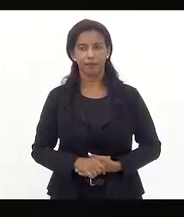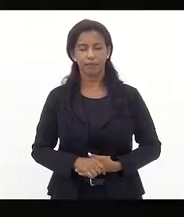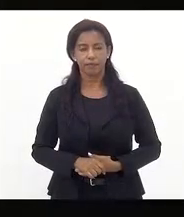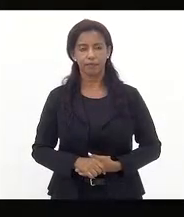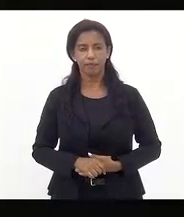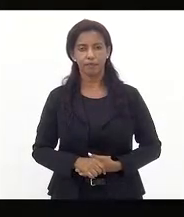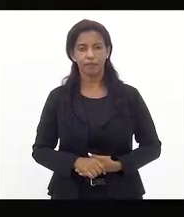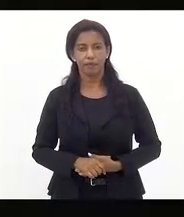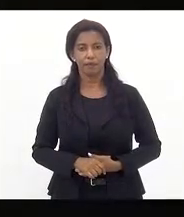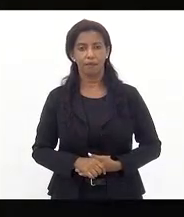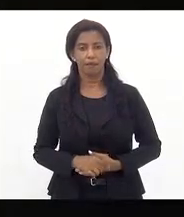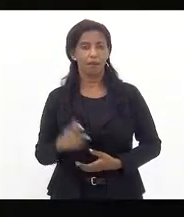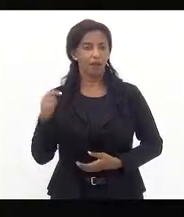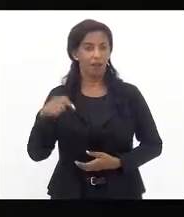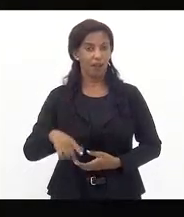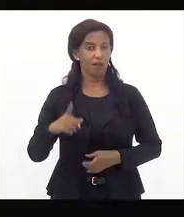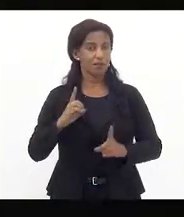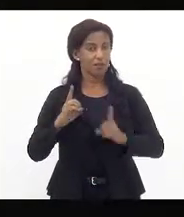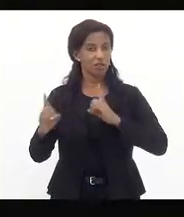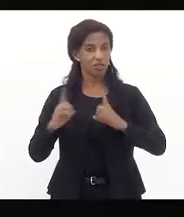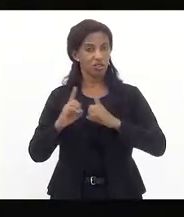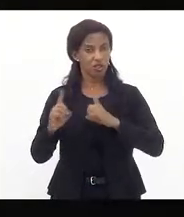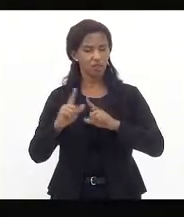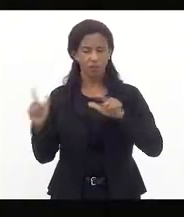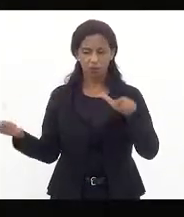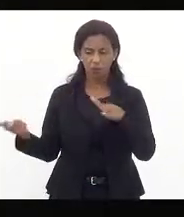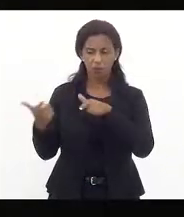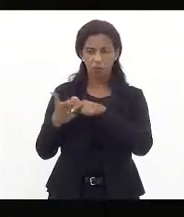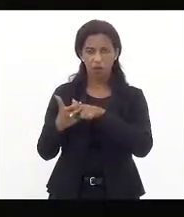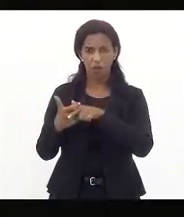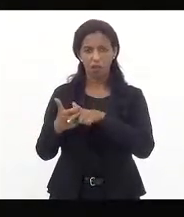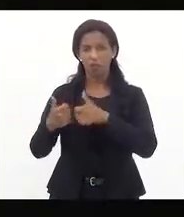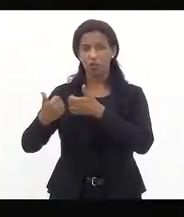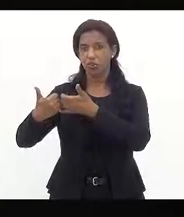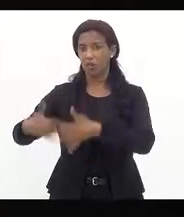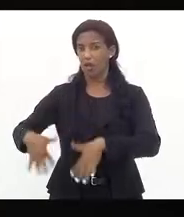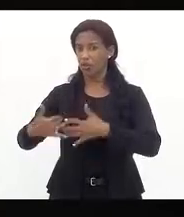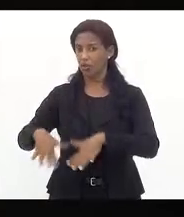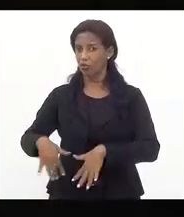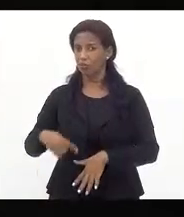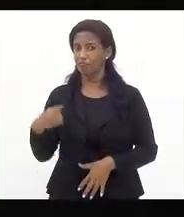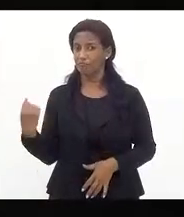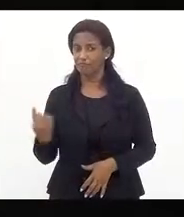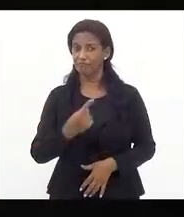Essa dinâmica de redução de danos, para nós,